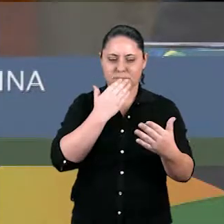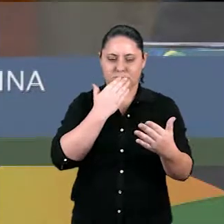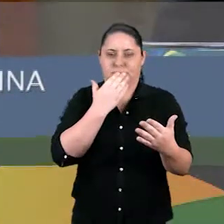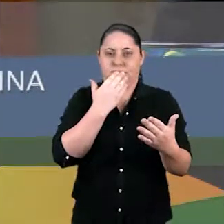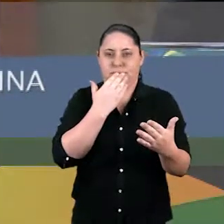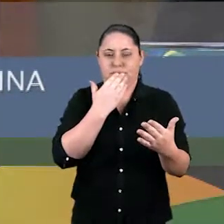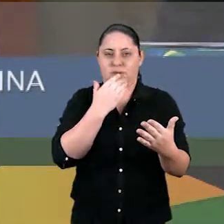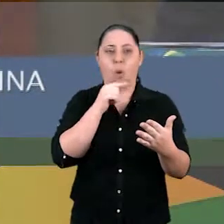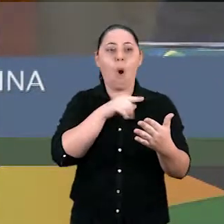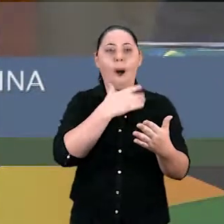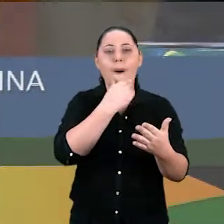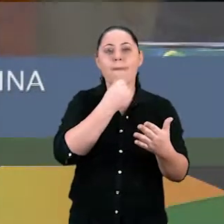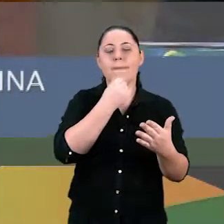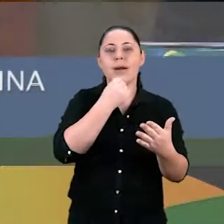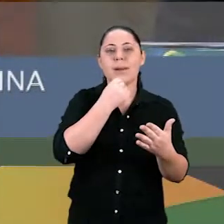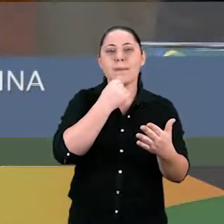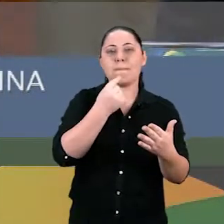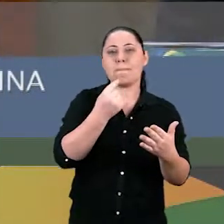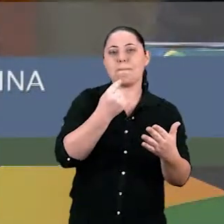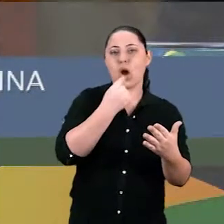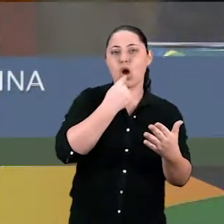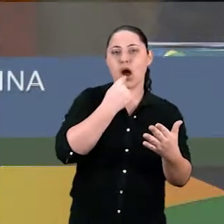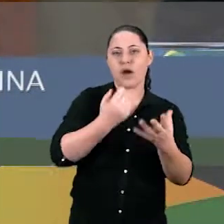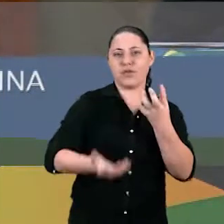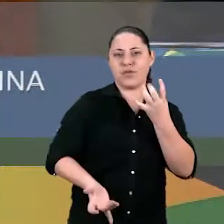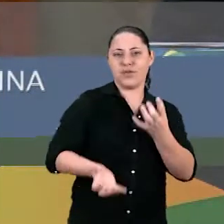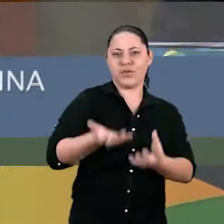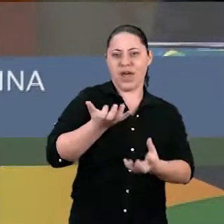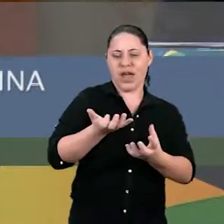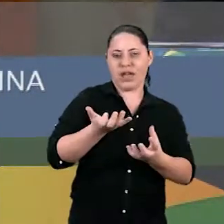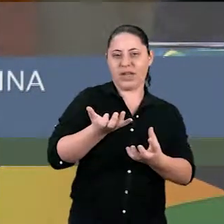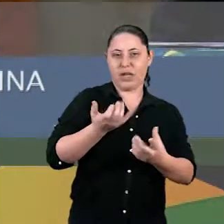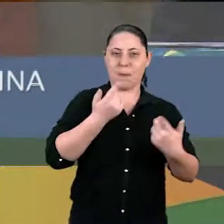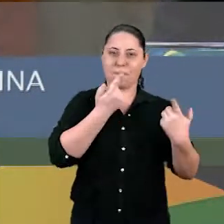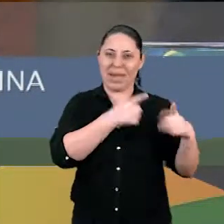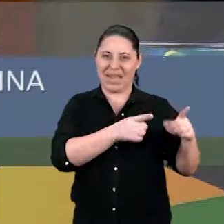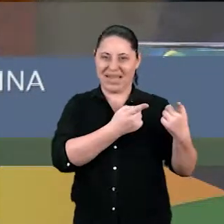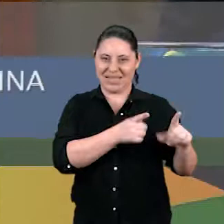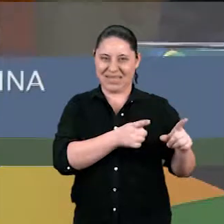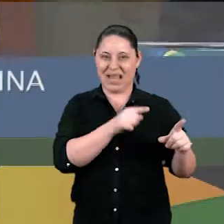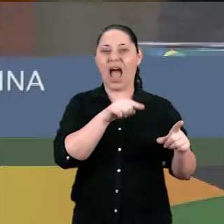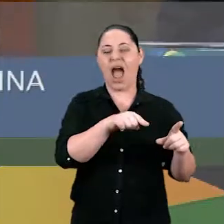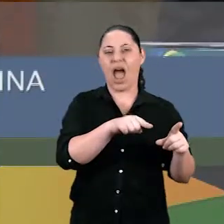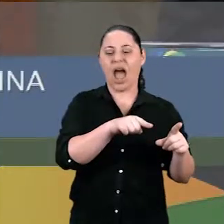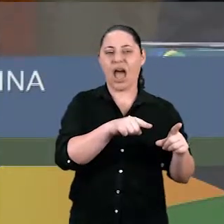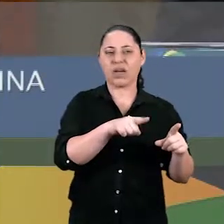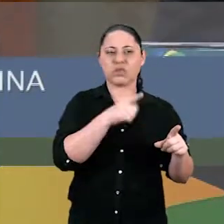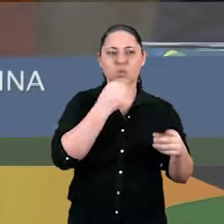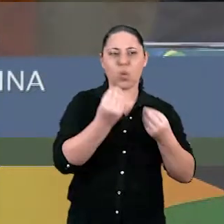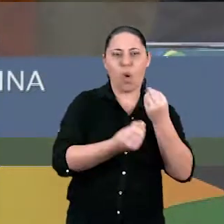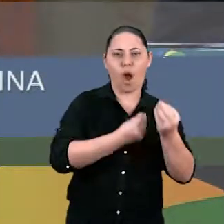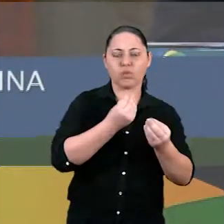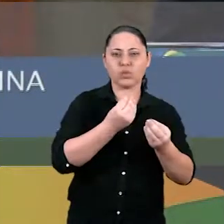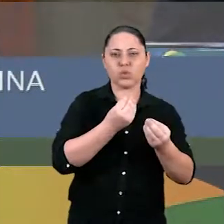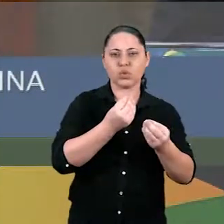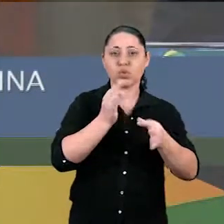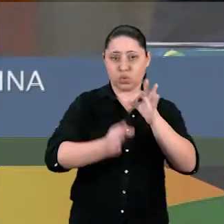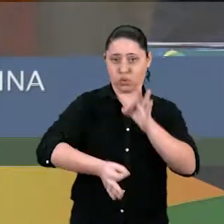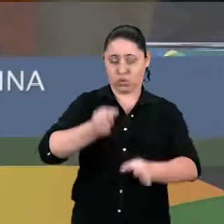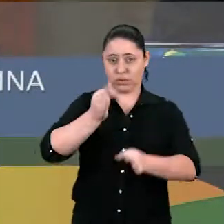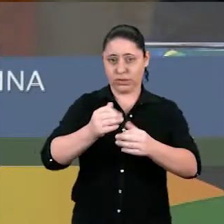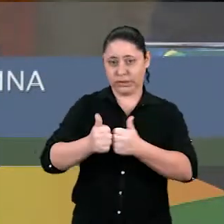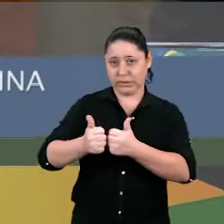jocosa, como era típico do chamado Boca do Inferno, a tradicional posição institucional dos juízes e dos